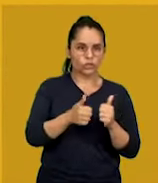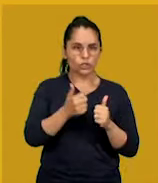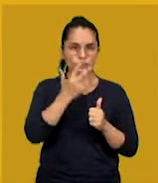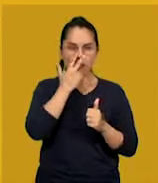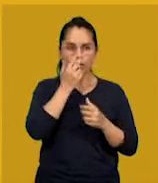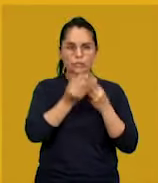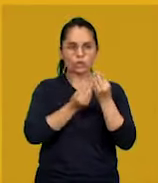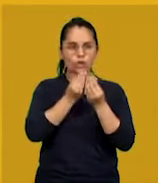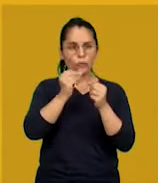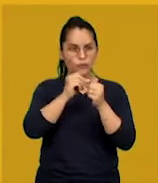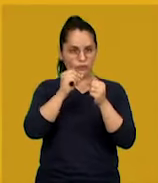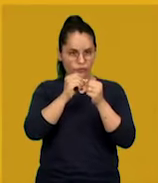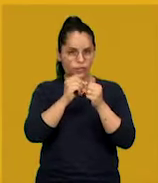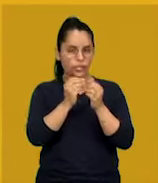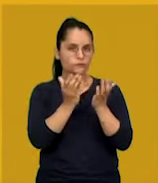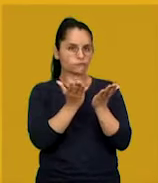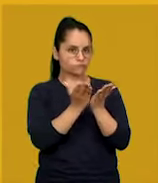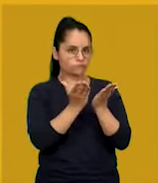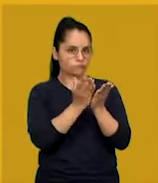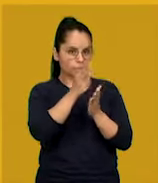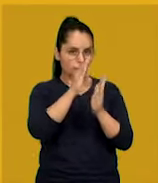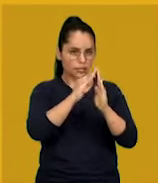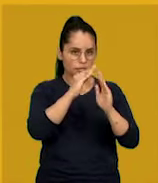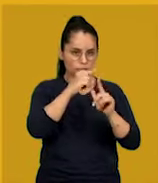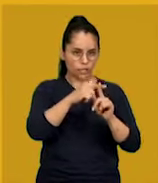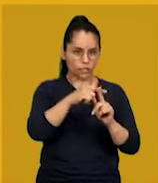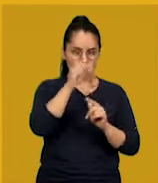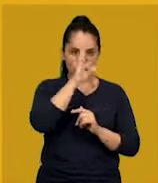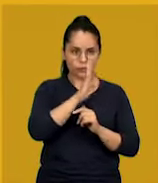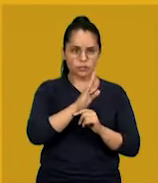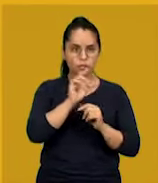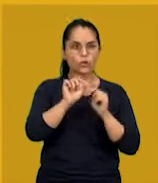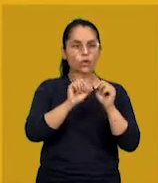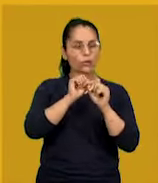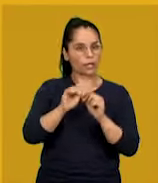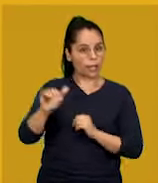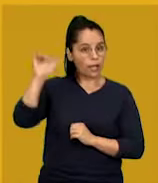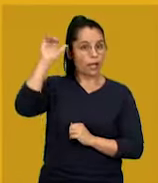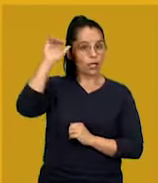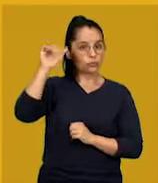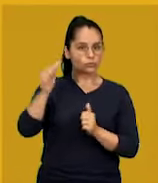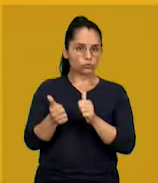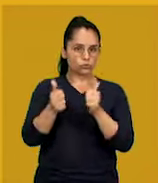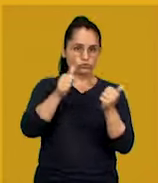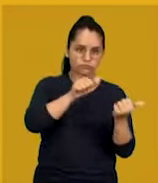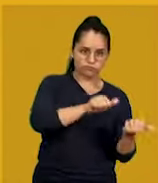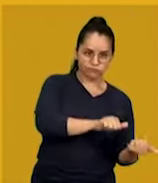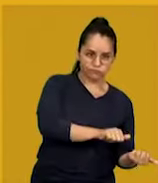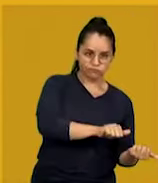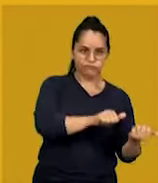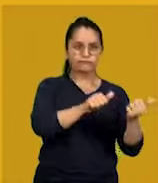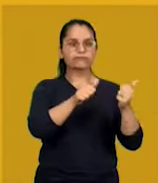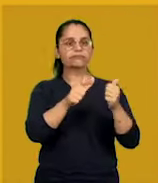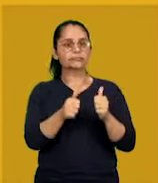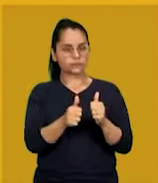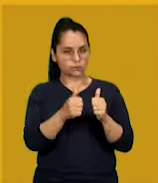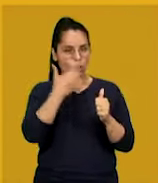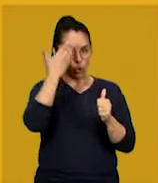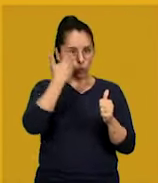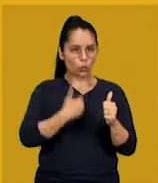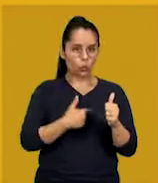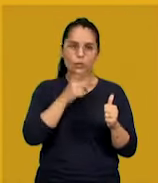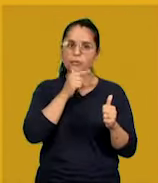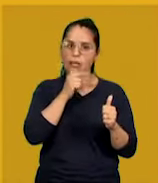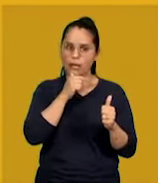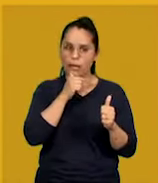como é praticado pelas igrejas evangélicas no Brasil, que é um batismo adulto, é um batismo por imersão, que quer dizer que vai molhar a pessoa